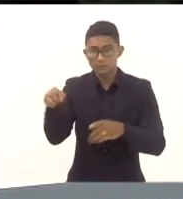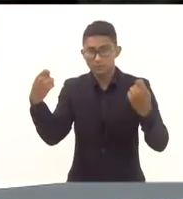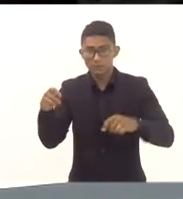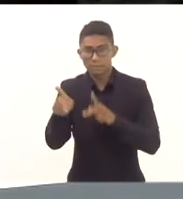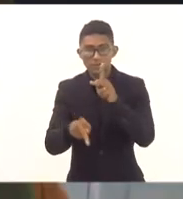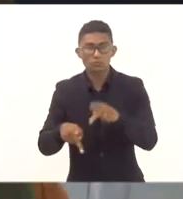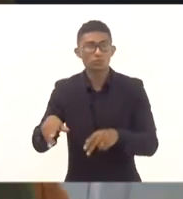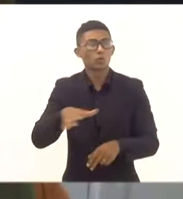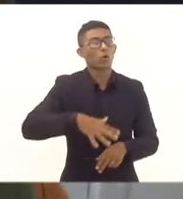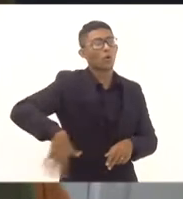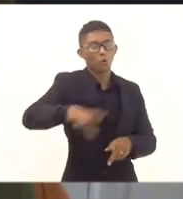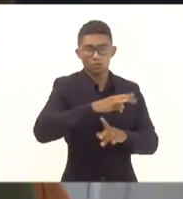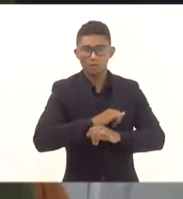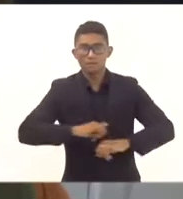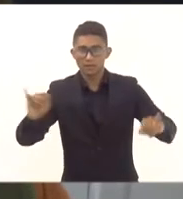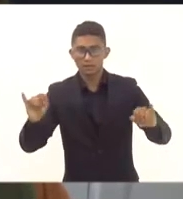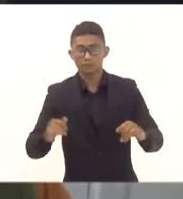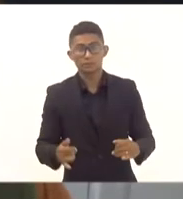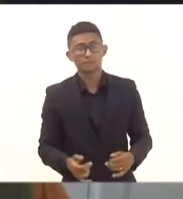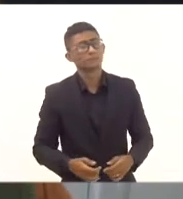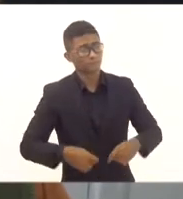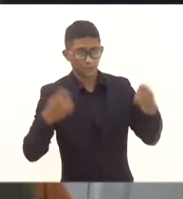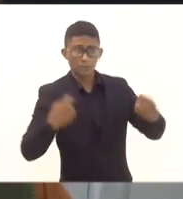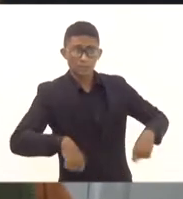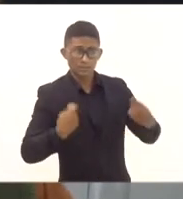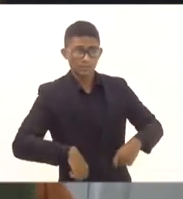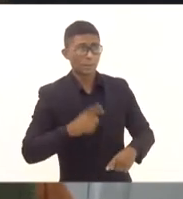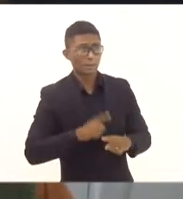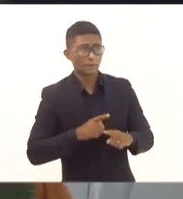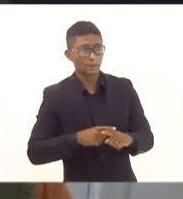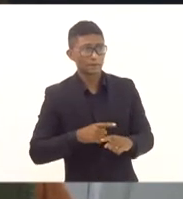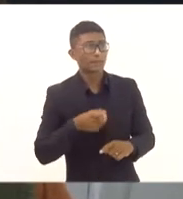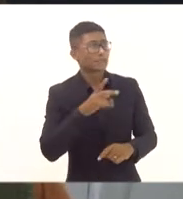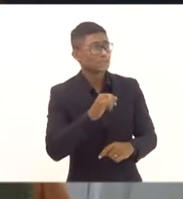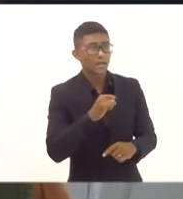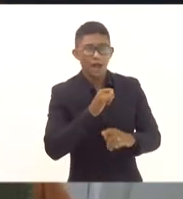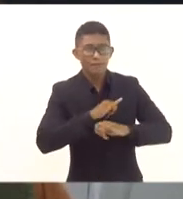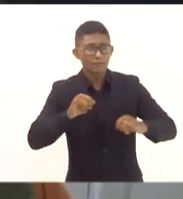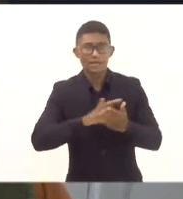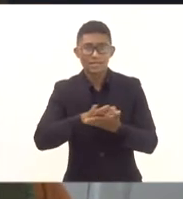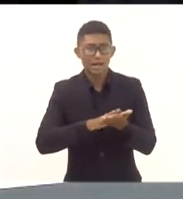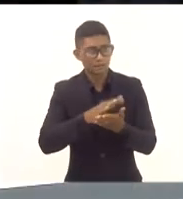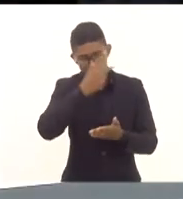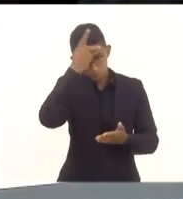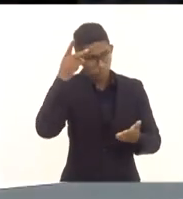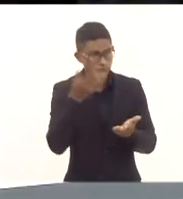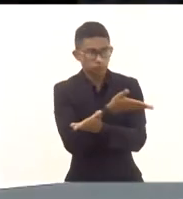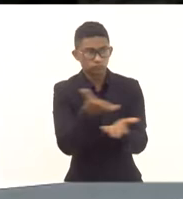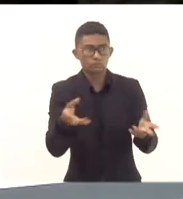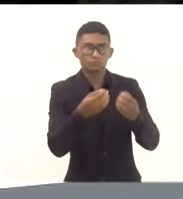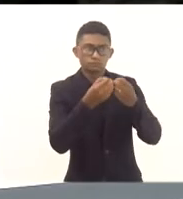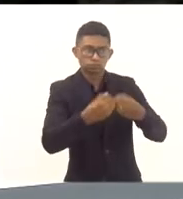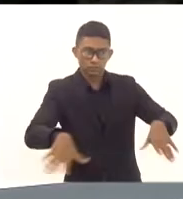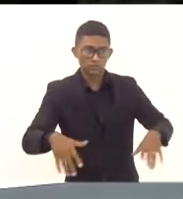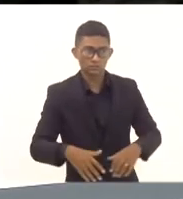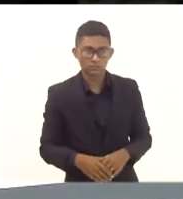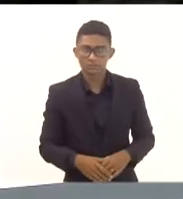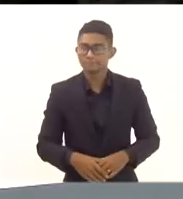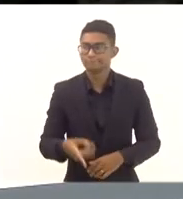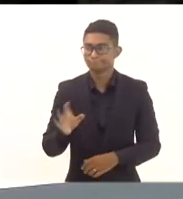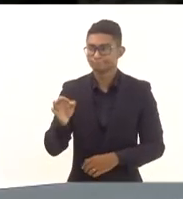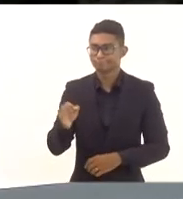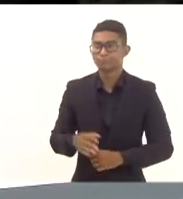bem incisivo uma pessoa vai se prejudicar automaticamente certeza com certeza mas a gente passa a sua orientação